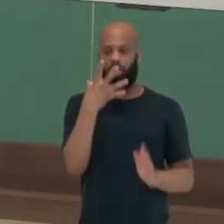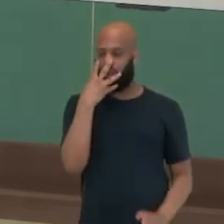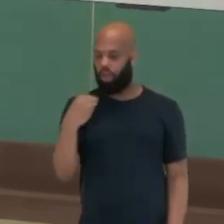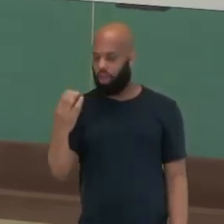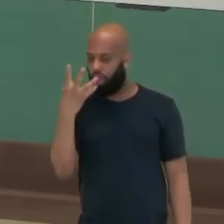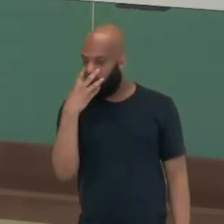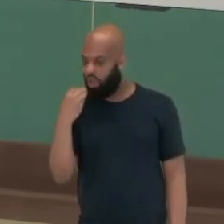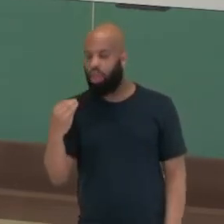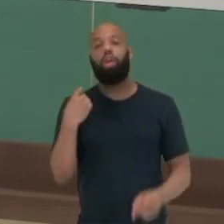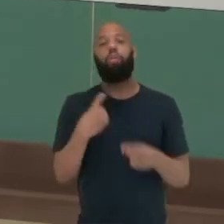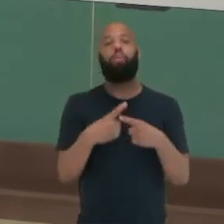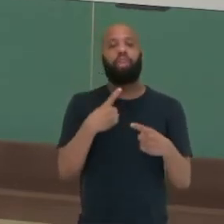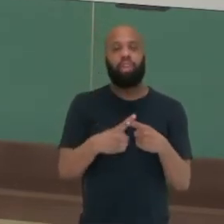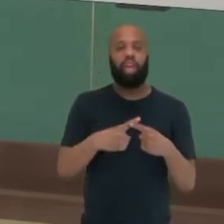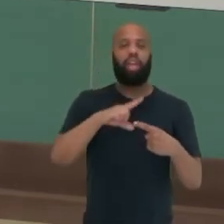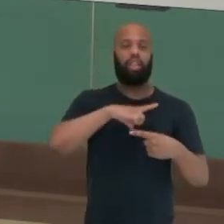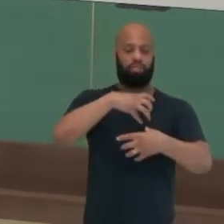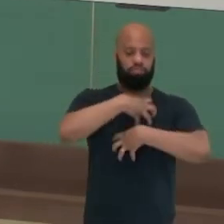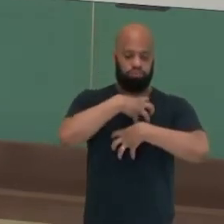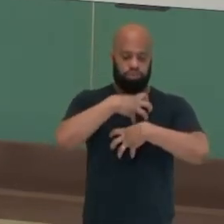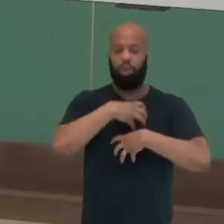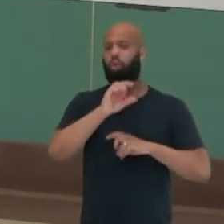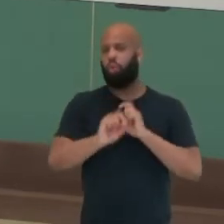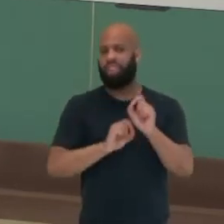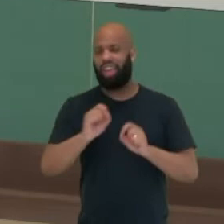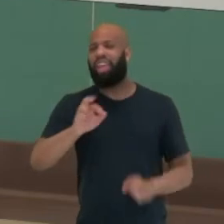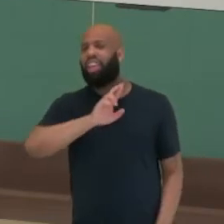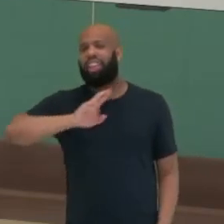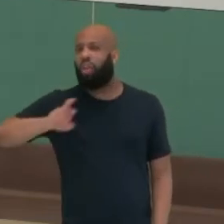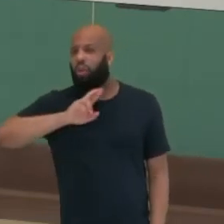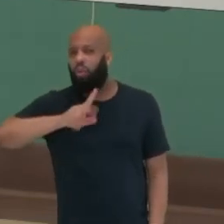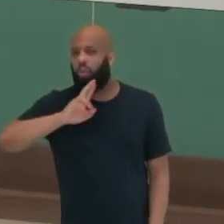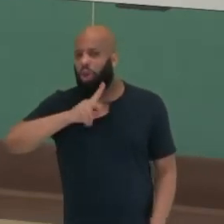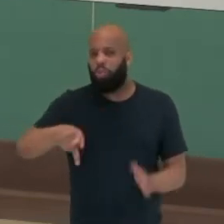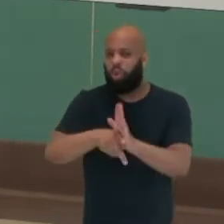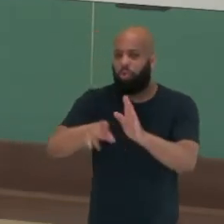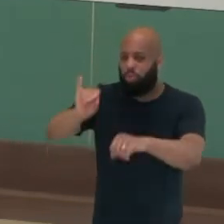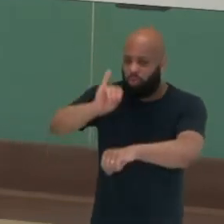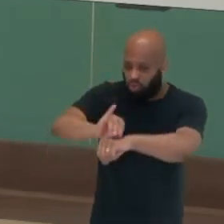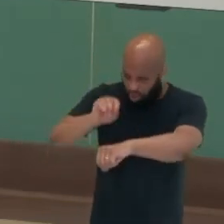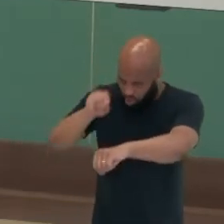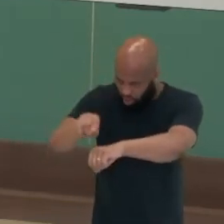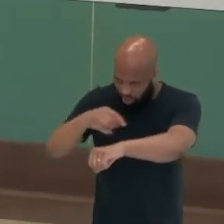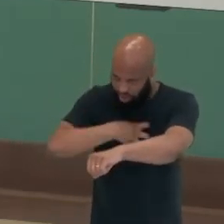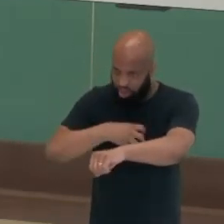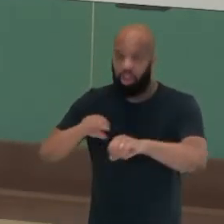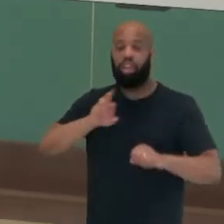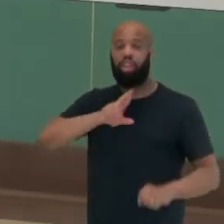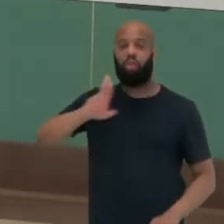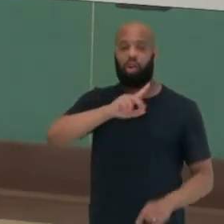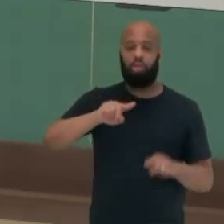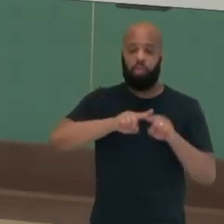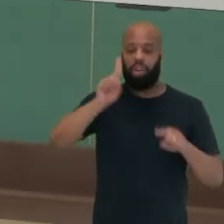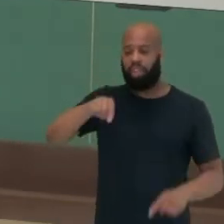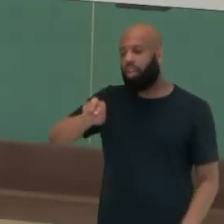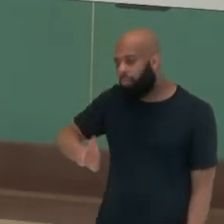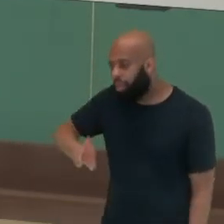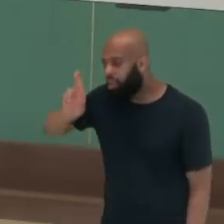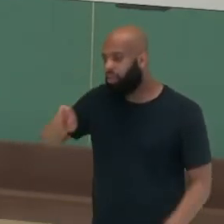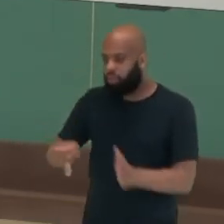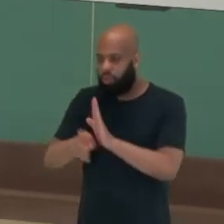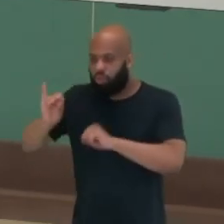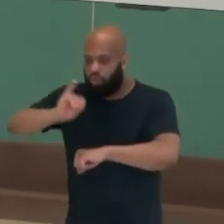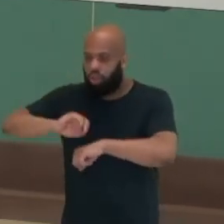Por quê? Porque as sensações não estão nos objetos mesmos, mas na representação que